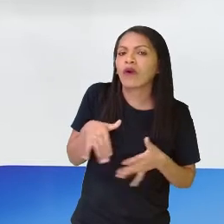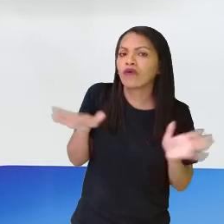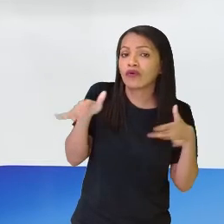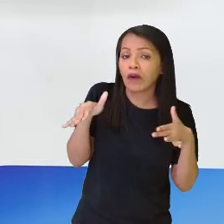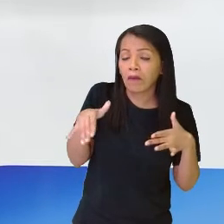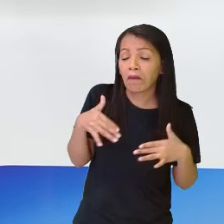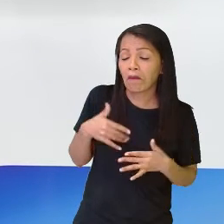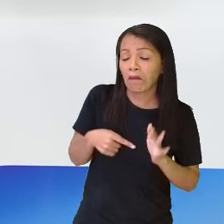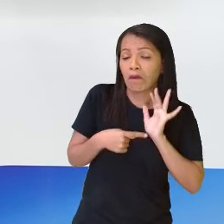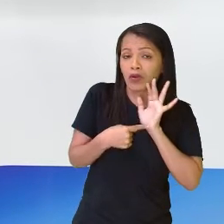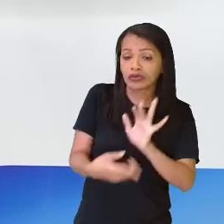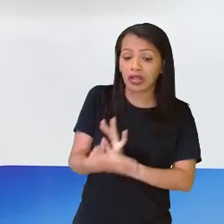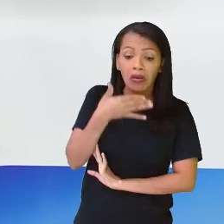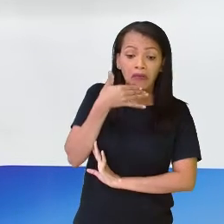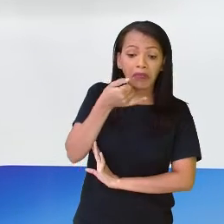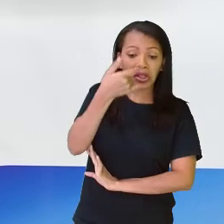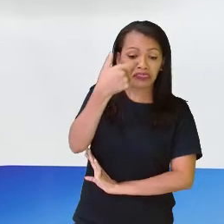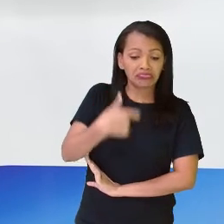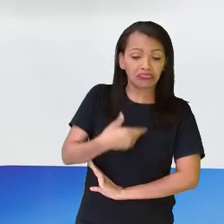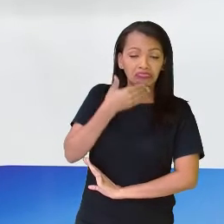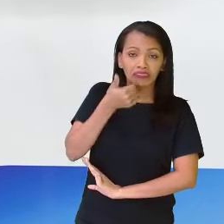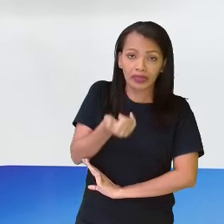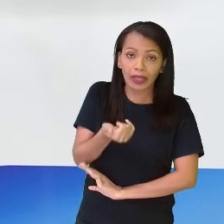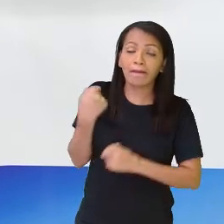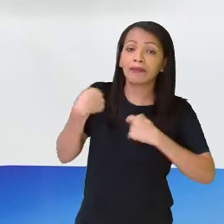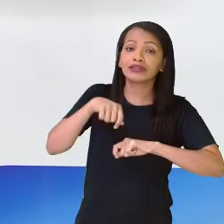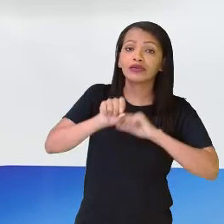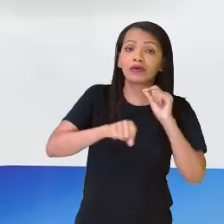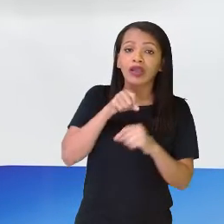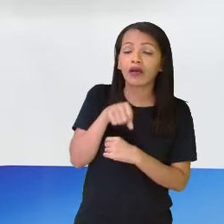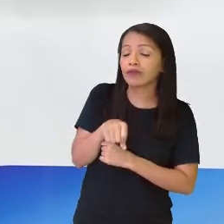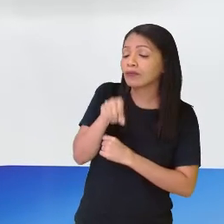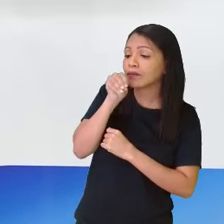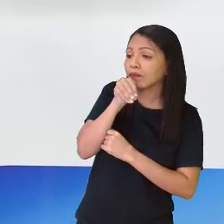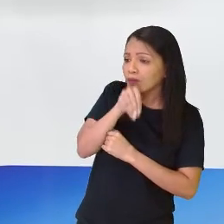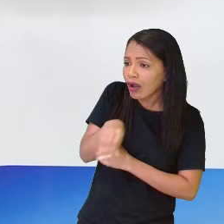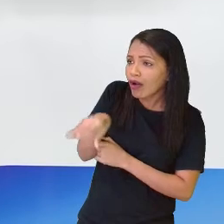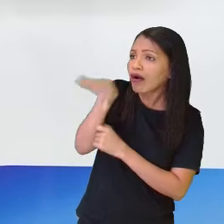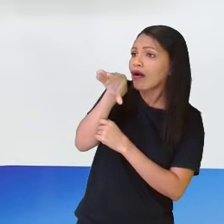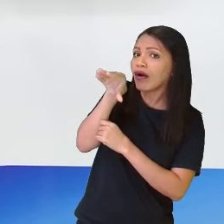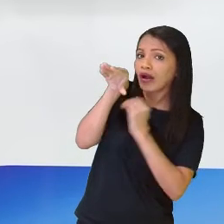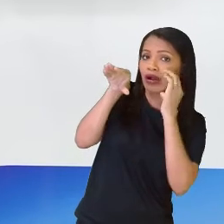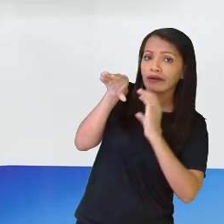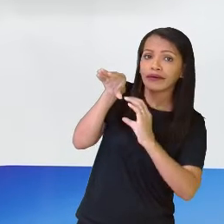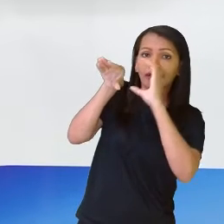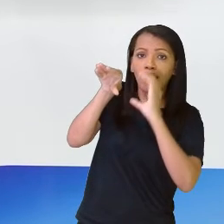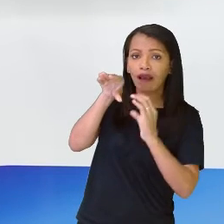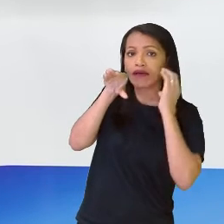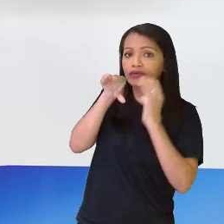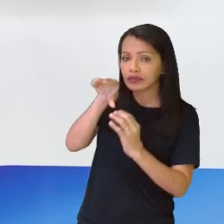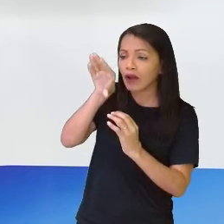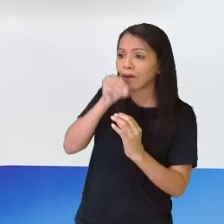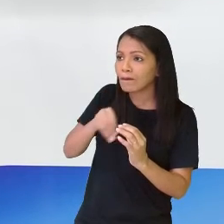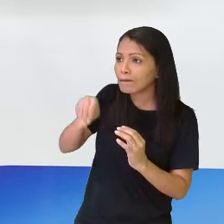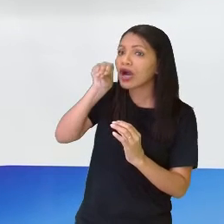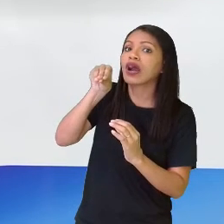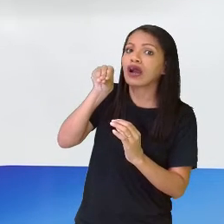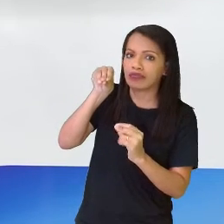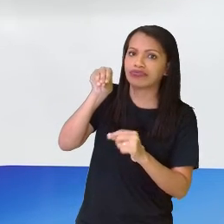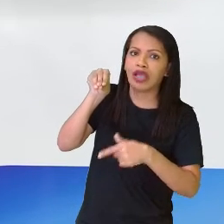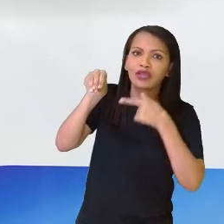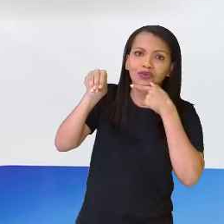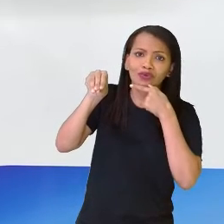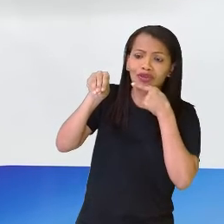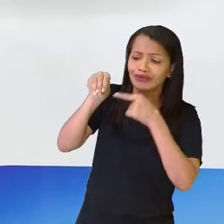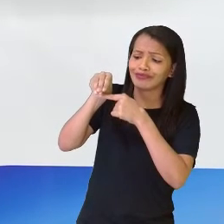melhor, para cantar precisou abrir o bico, que era o que ela queria. Então, ele solta o queijo, ela pega o queijo e vai embora. E ele